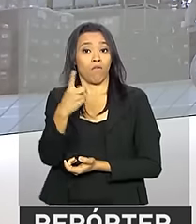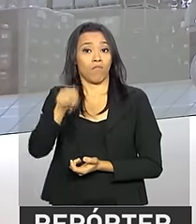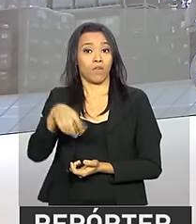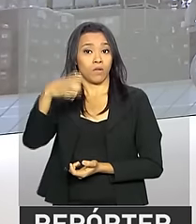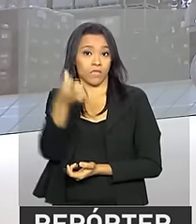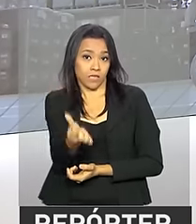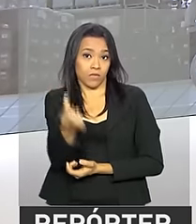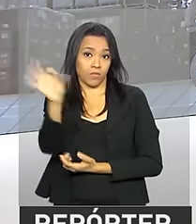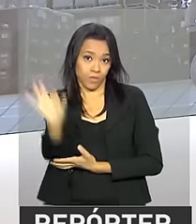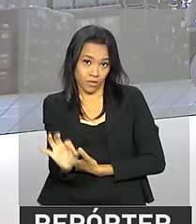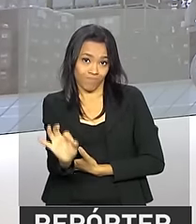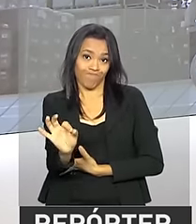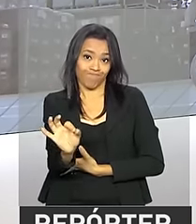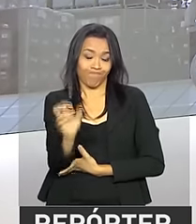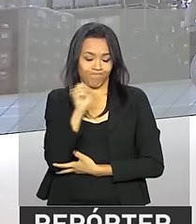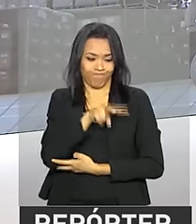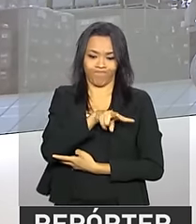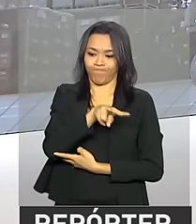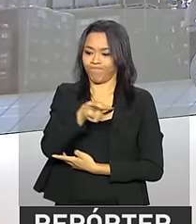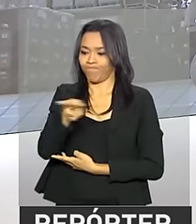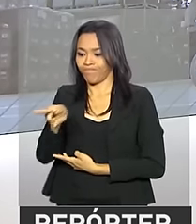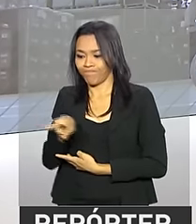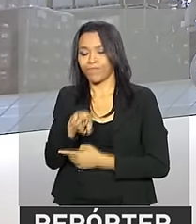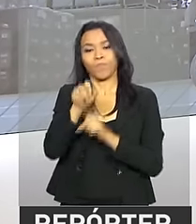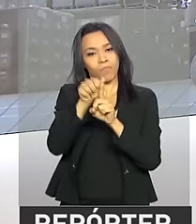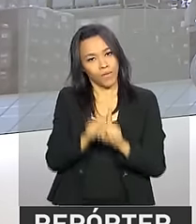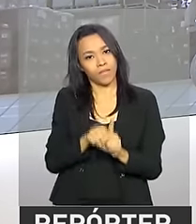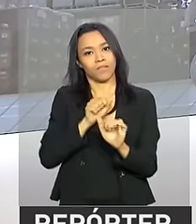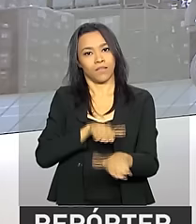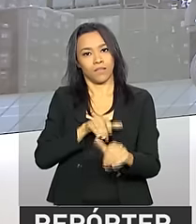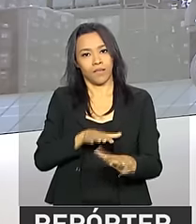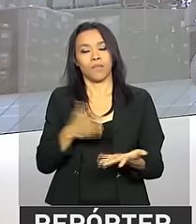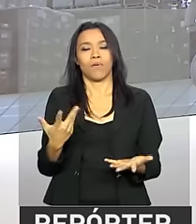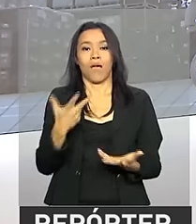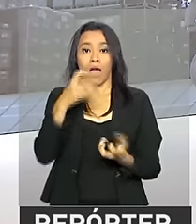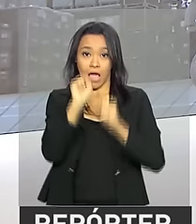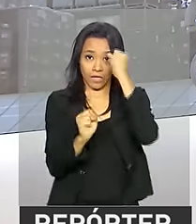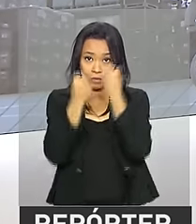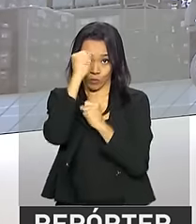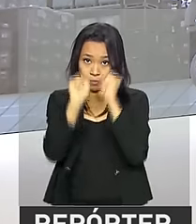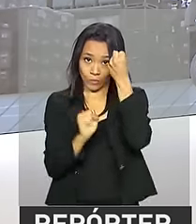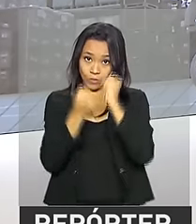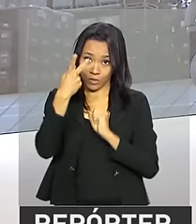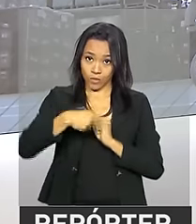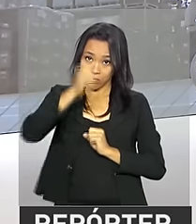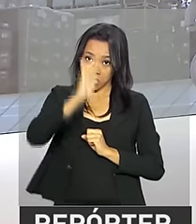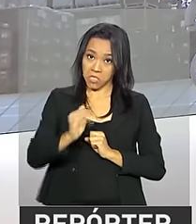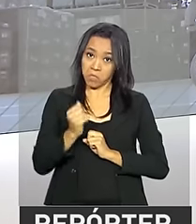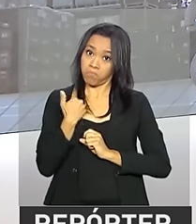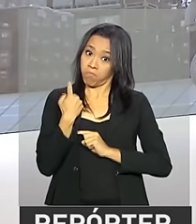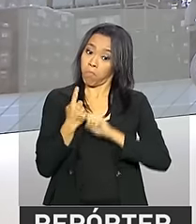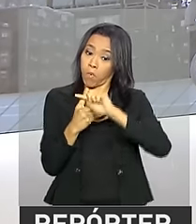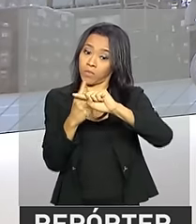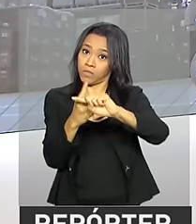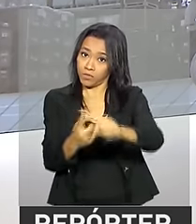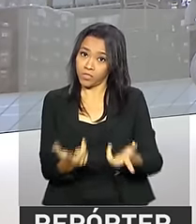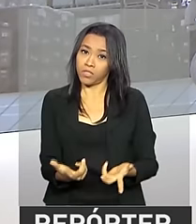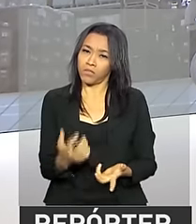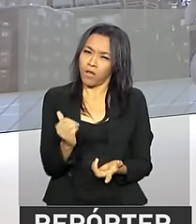1,6%. Considerando todas as regiões, em setembro, a indústria brasileira deu sinal positivo com leve alta